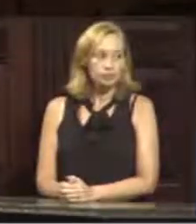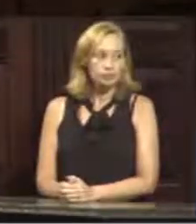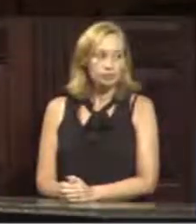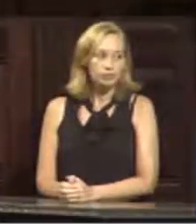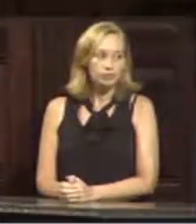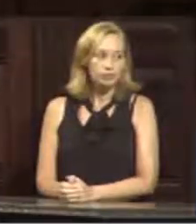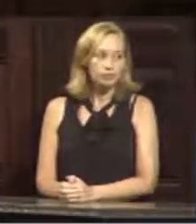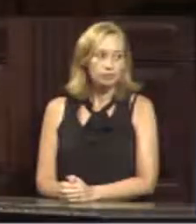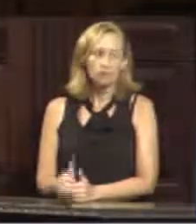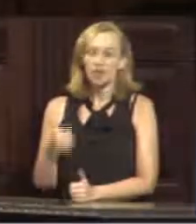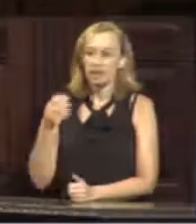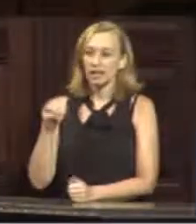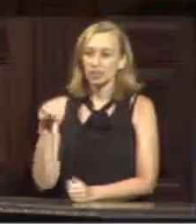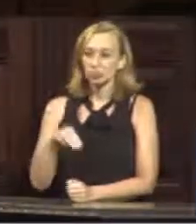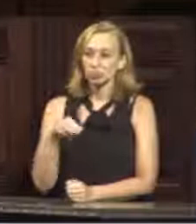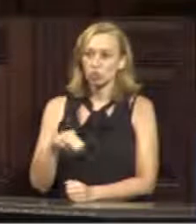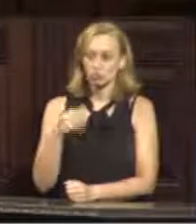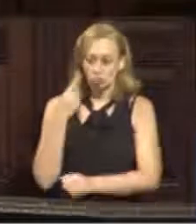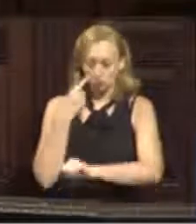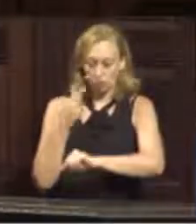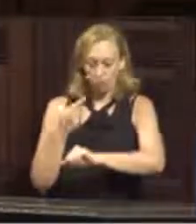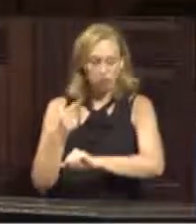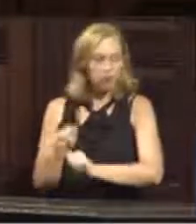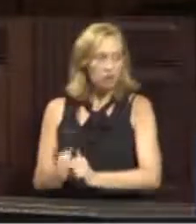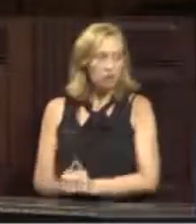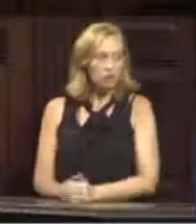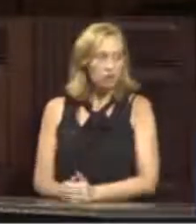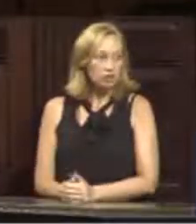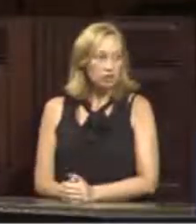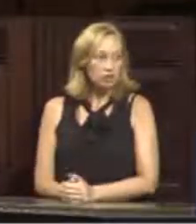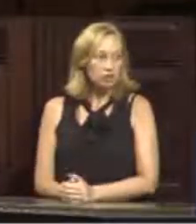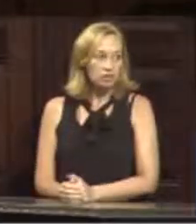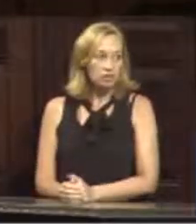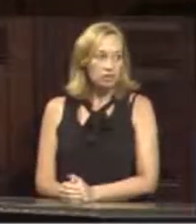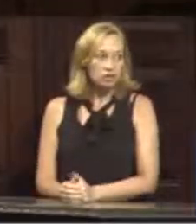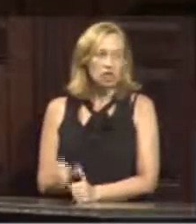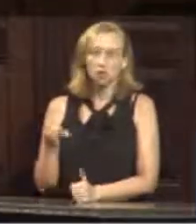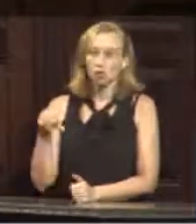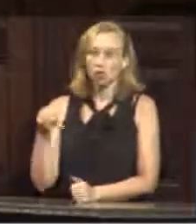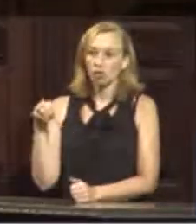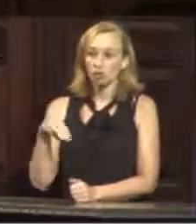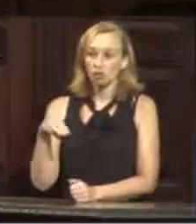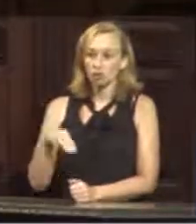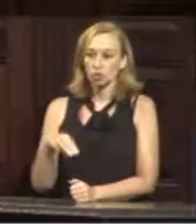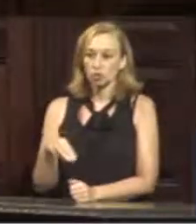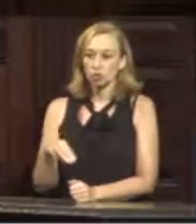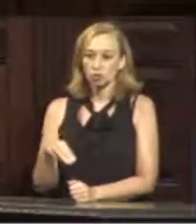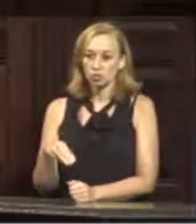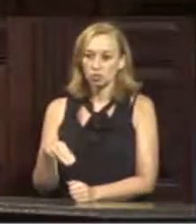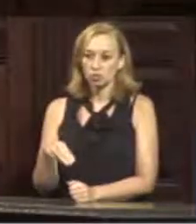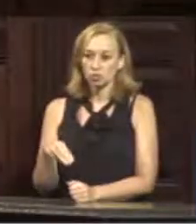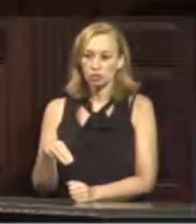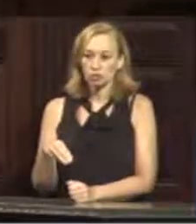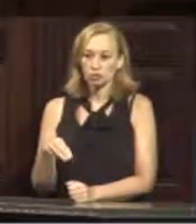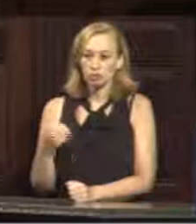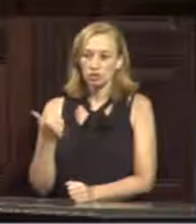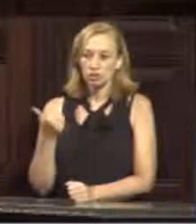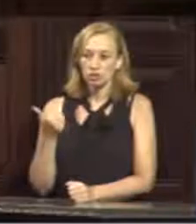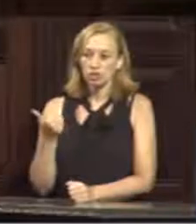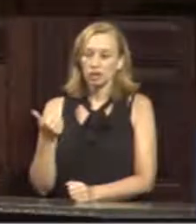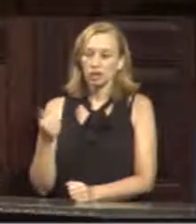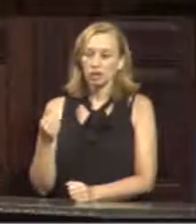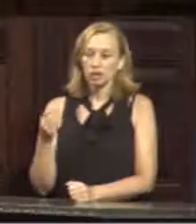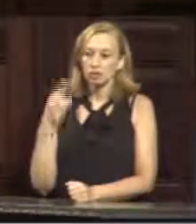os 10 minutos, que sobrará exatamente 9 minutos para o deputado Carlos Osório